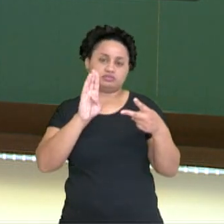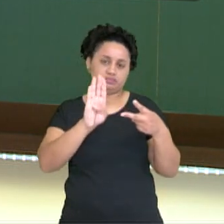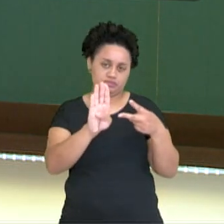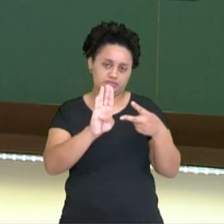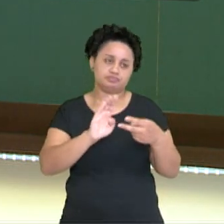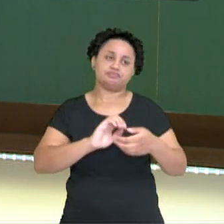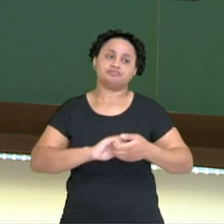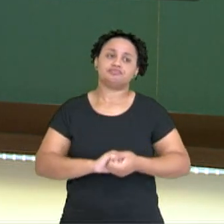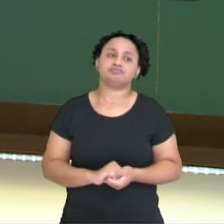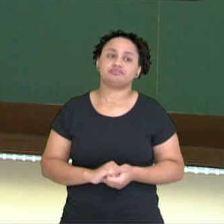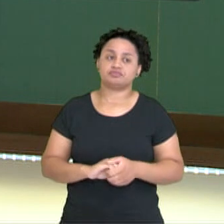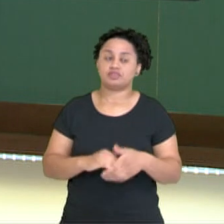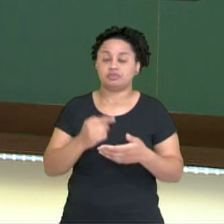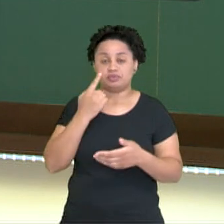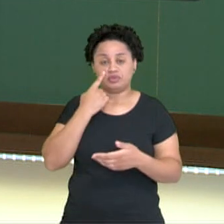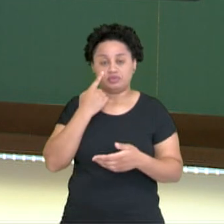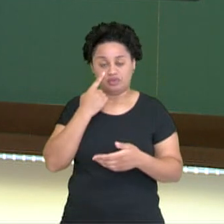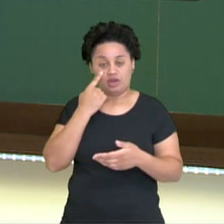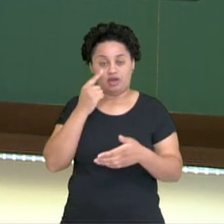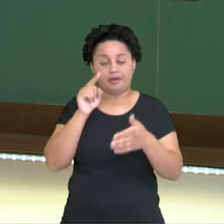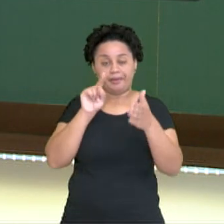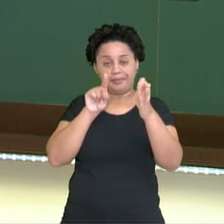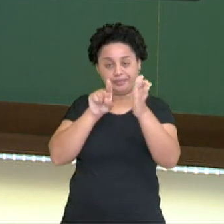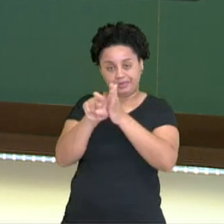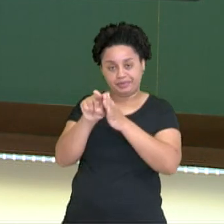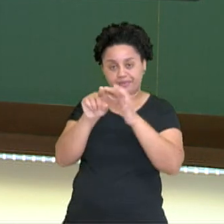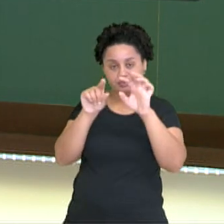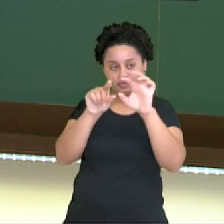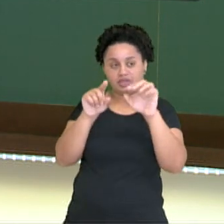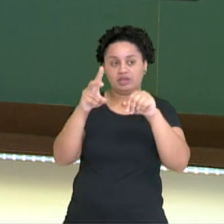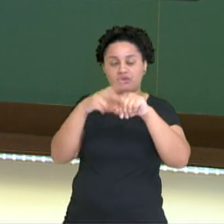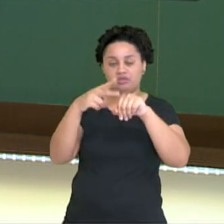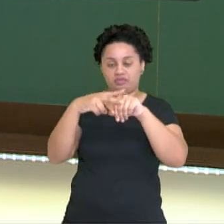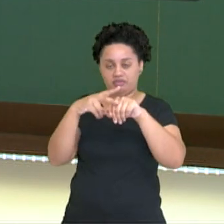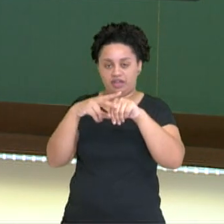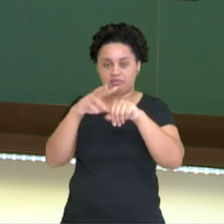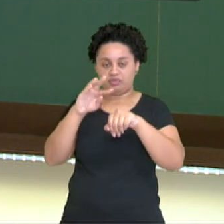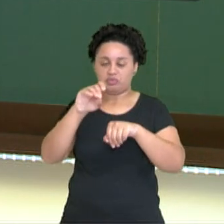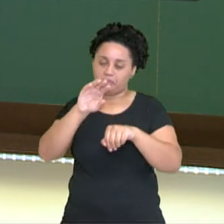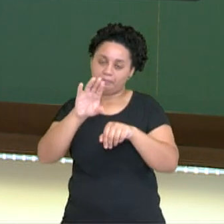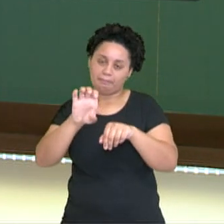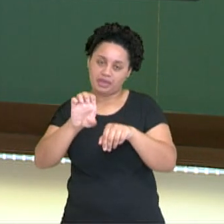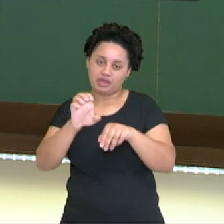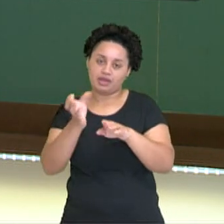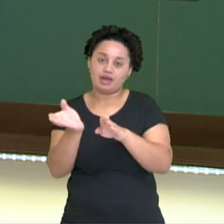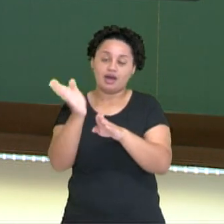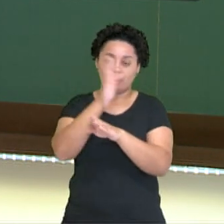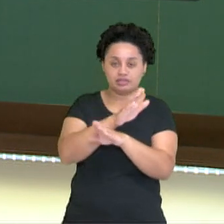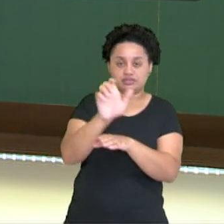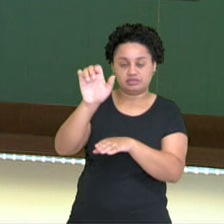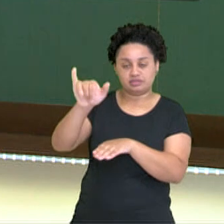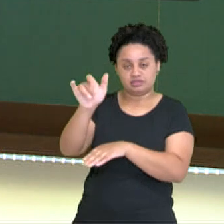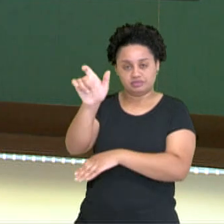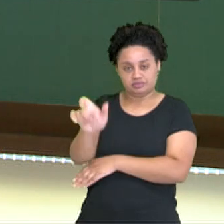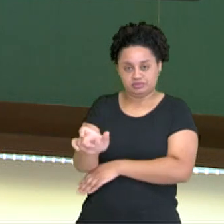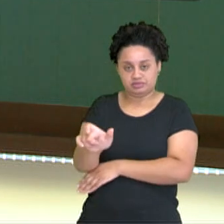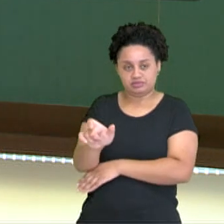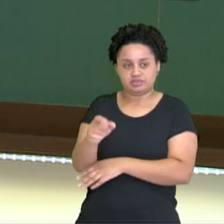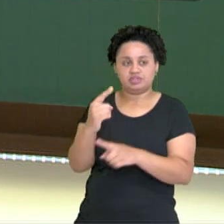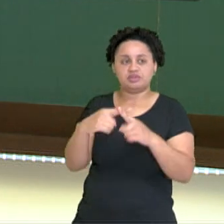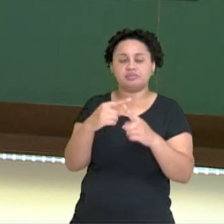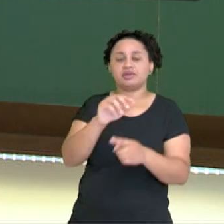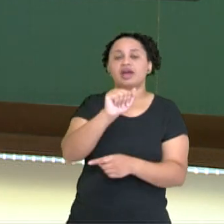resposta. Então, vamos analisar. Se é uma pergunta, o verbo to be vem antes do sujeito, tá? Por que é are e